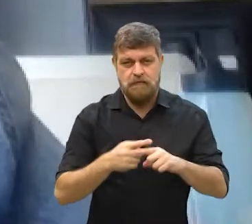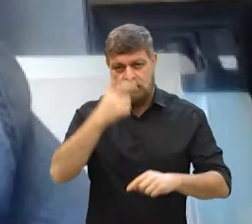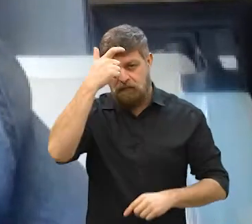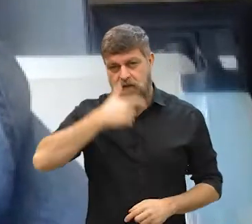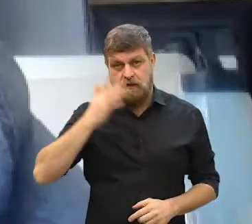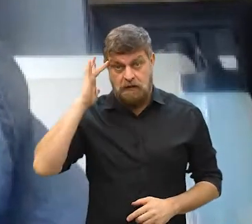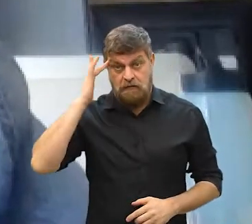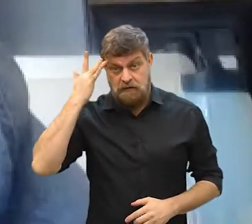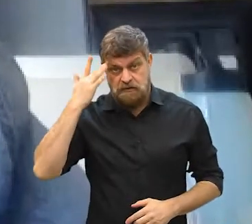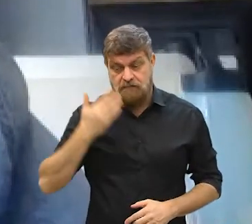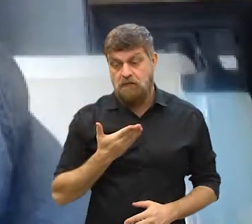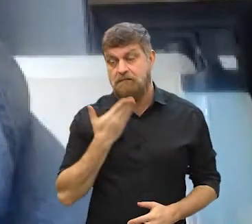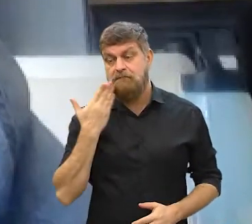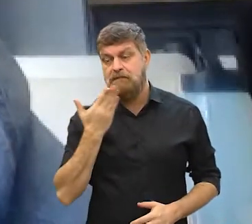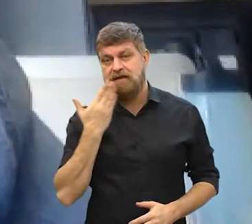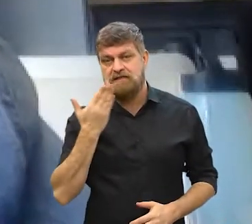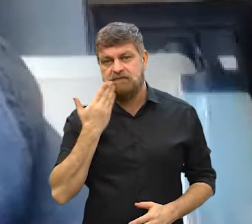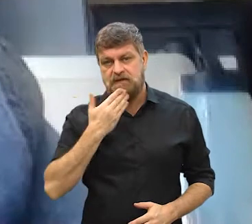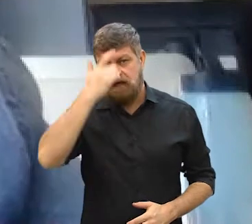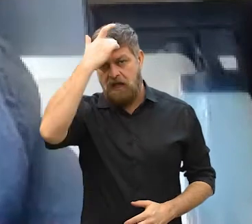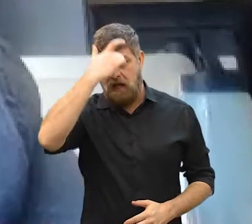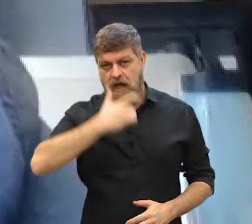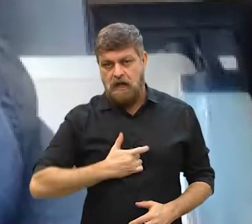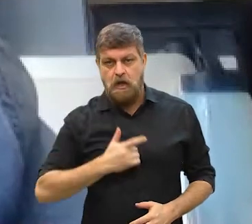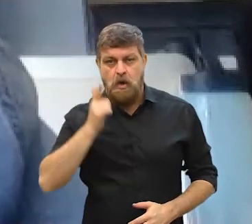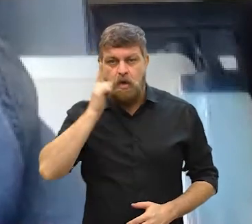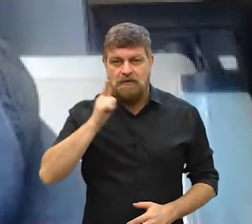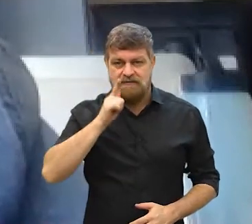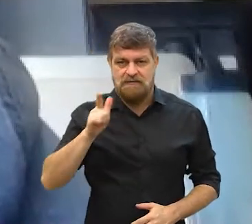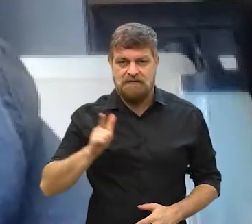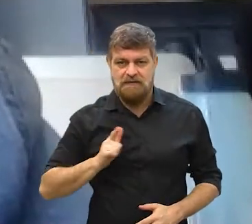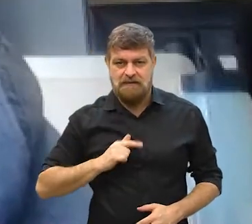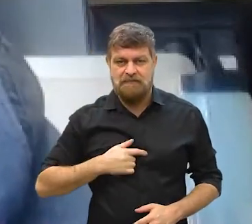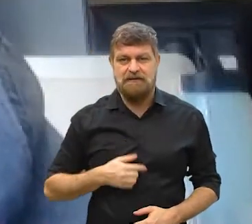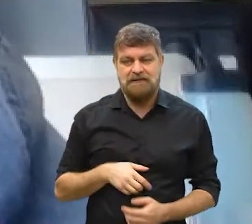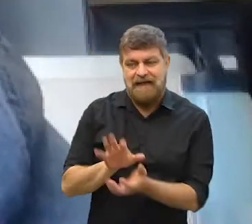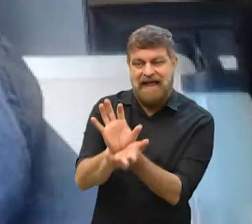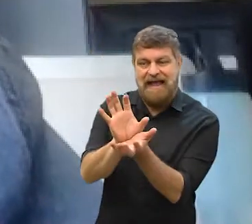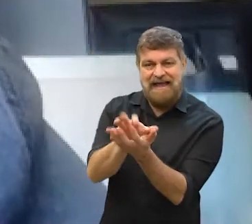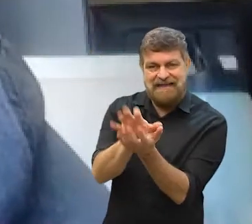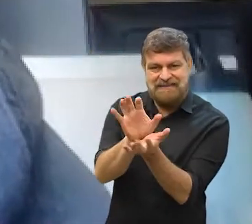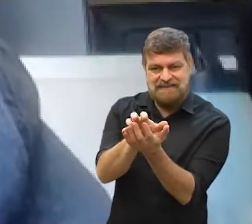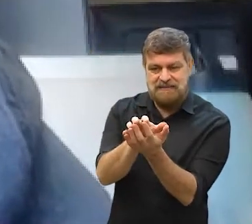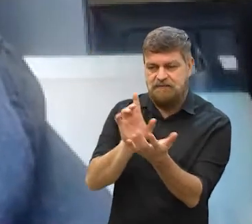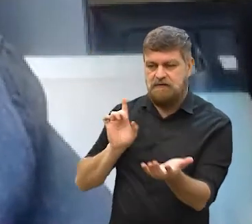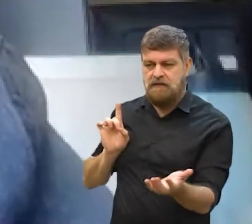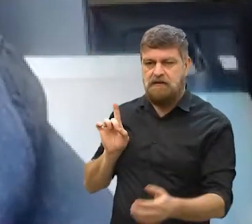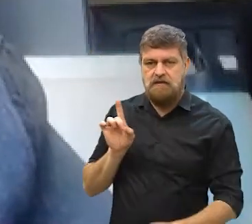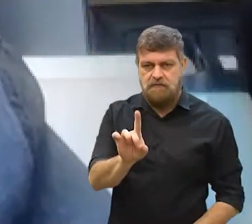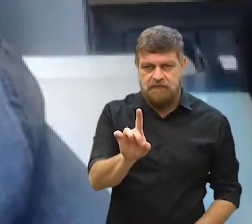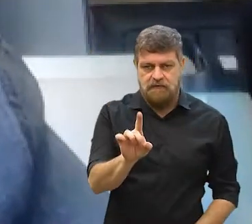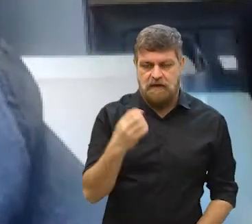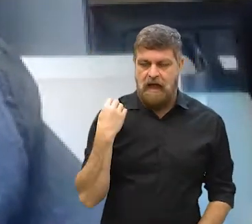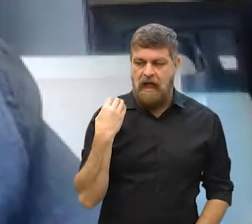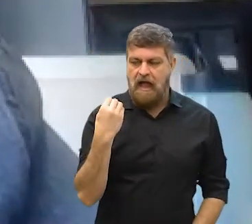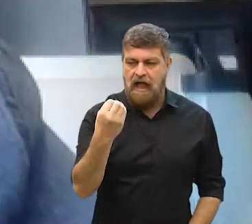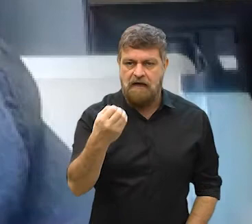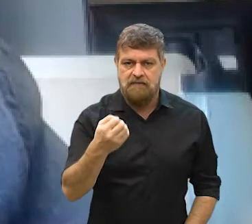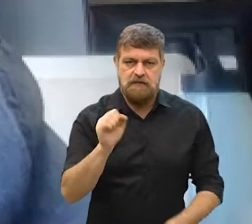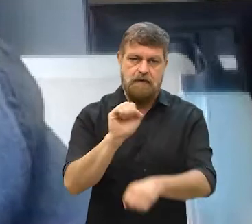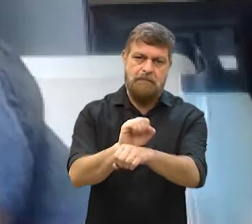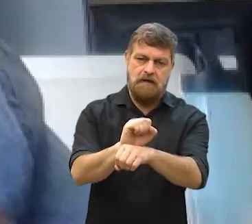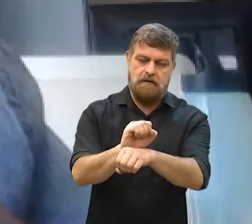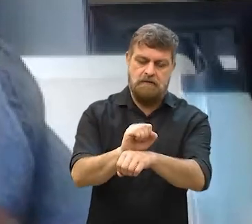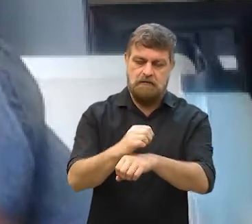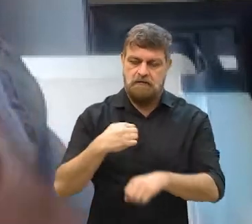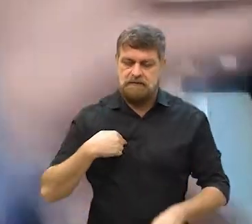até que ficou um pouco mais fácil para mim. Porque como eu tenho que ir para Recife, aí as viagens foram cortadas. Então eu falei,